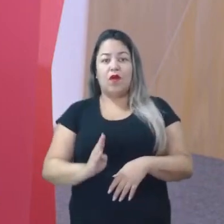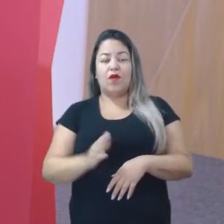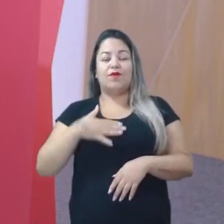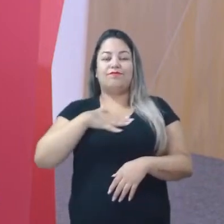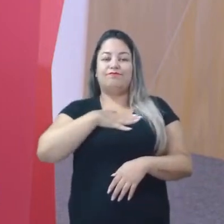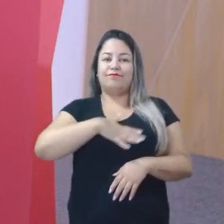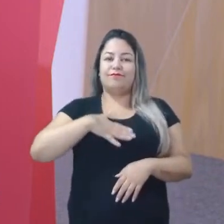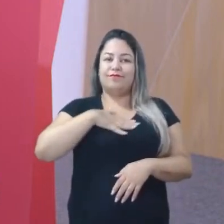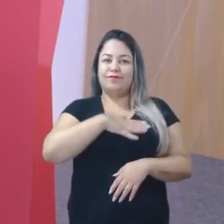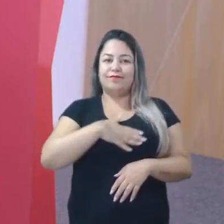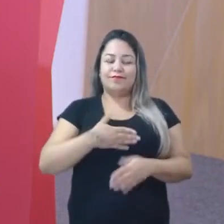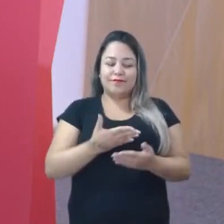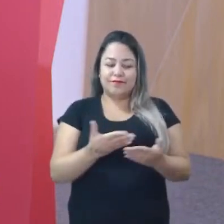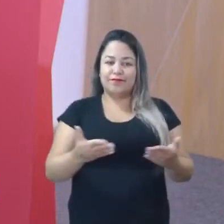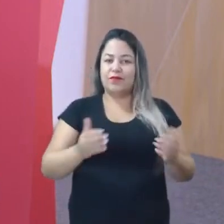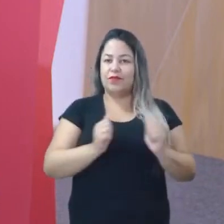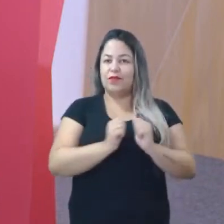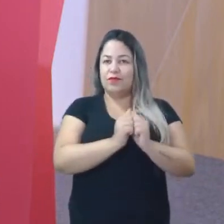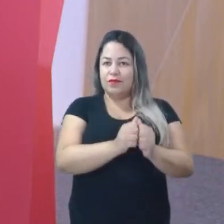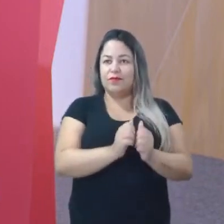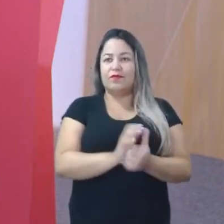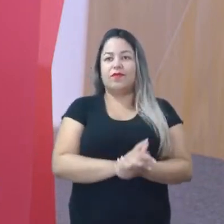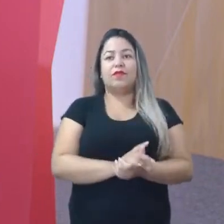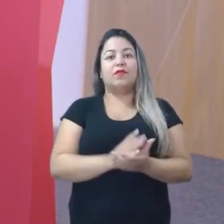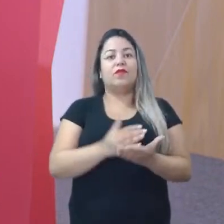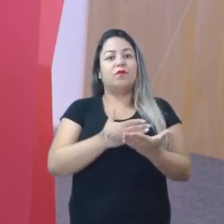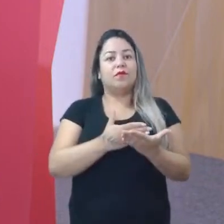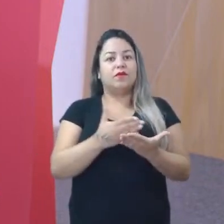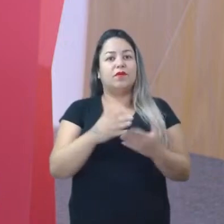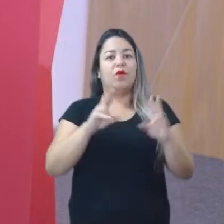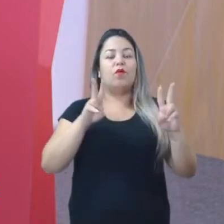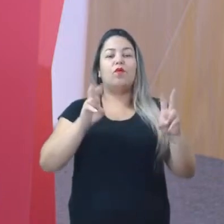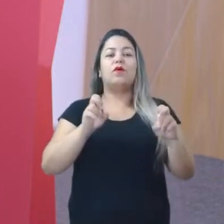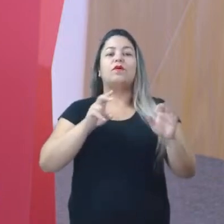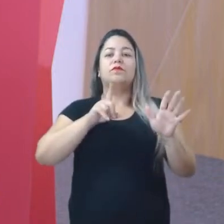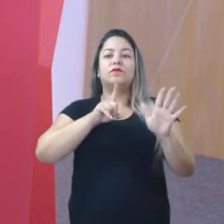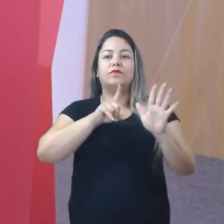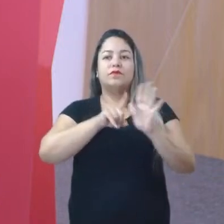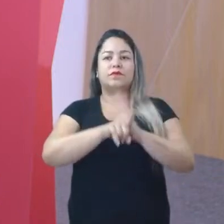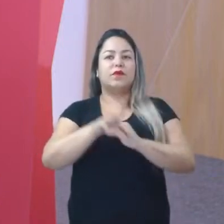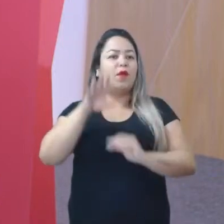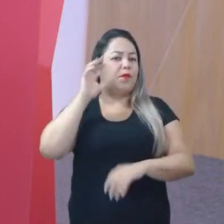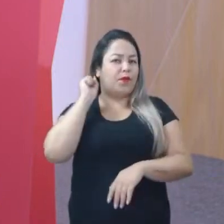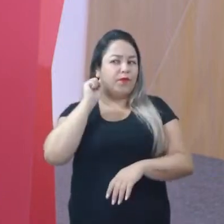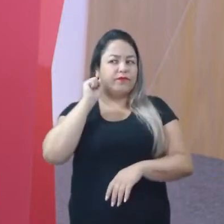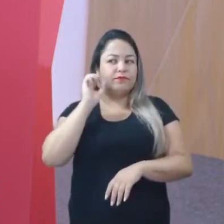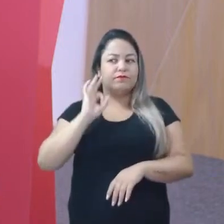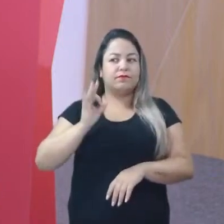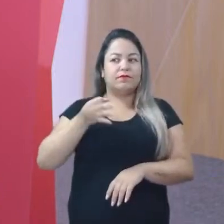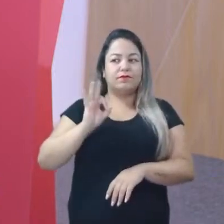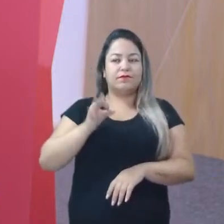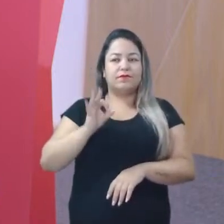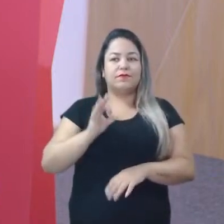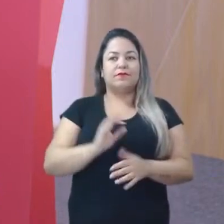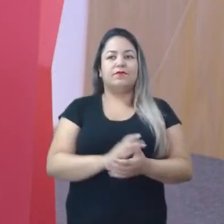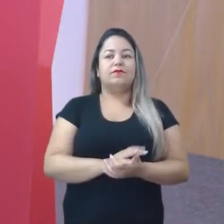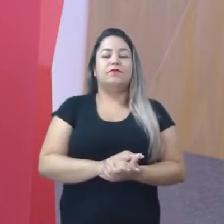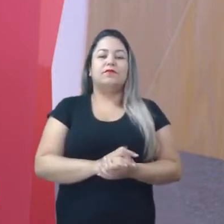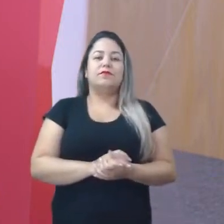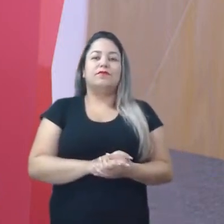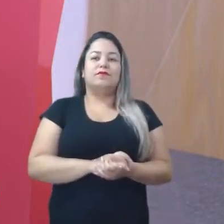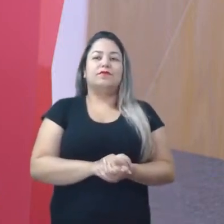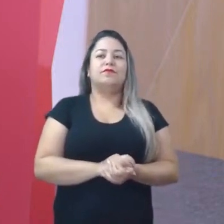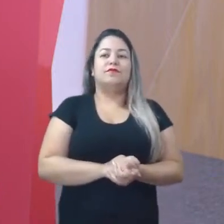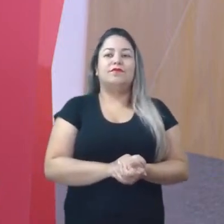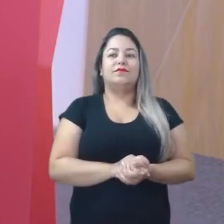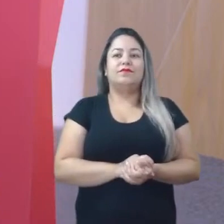vocês. Janaína, eu queria começar perguntando para você... Você consegue me ouvir? Tô te ouvindo perfeitamente.